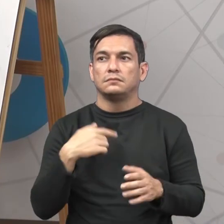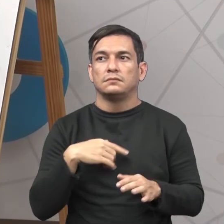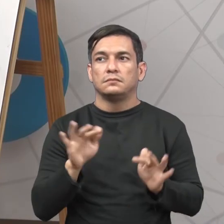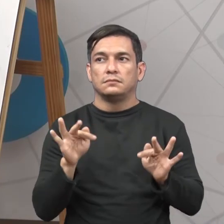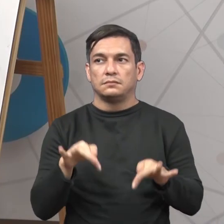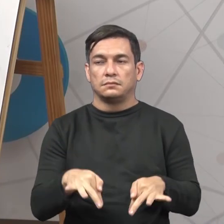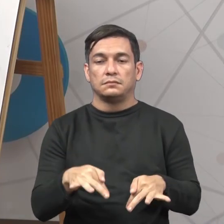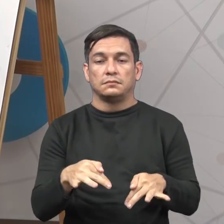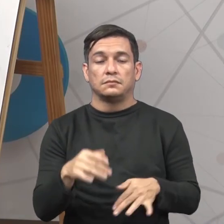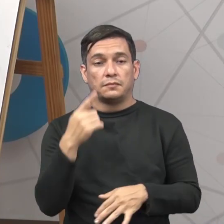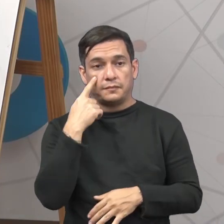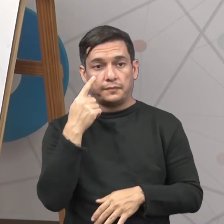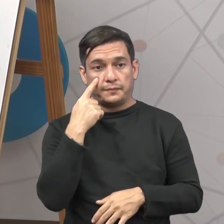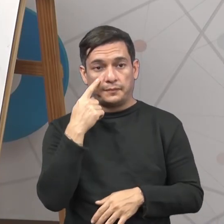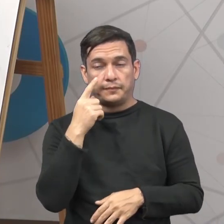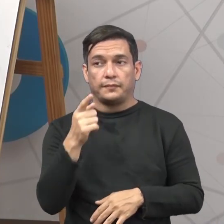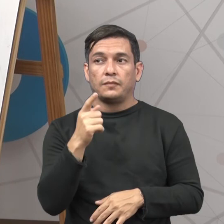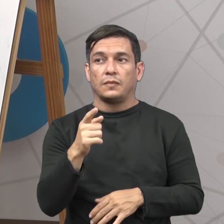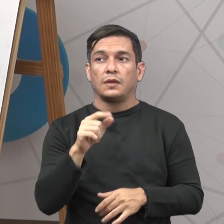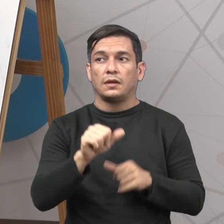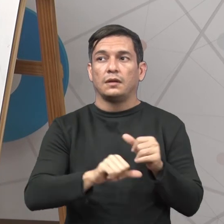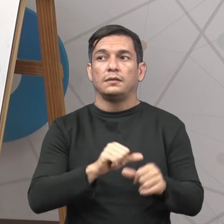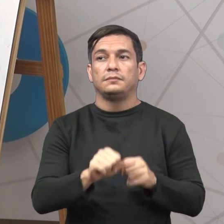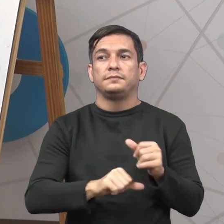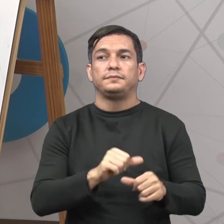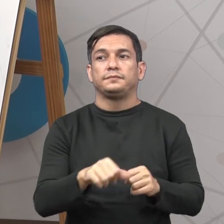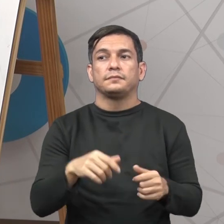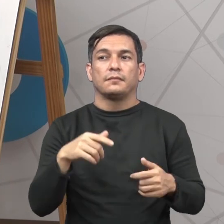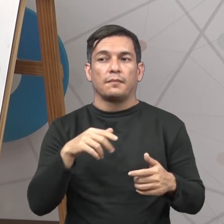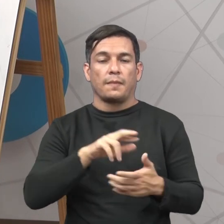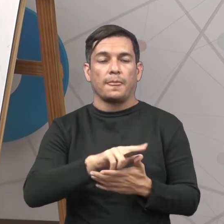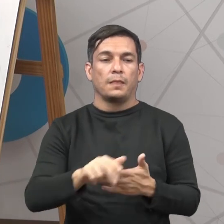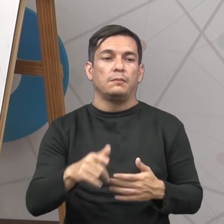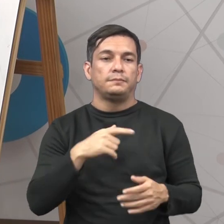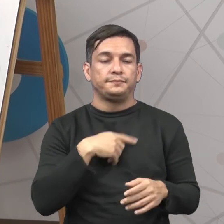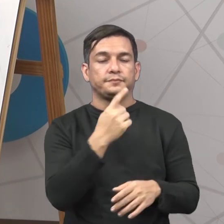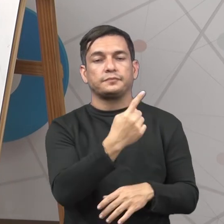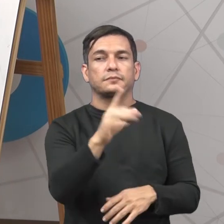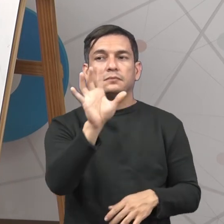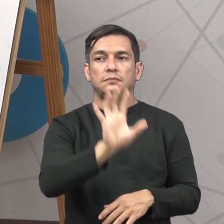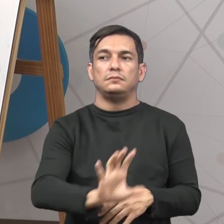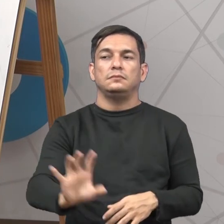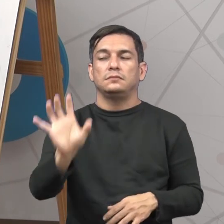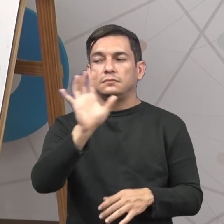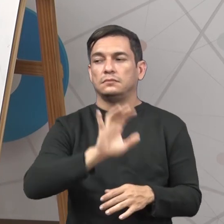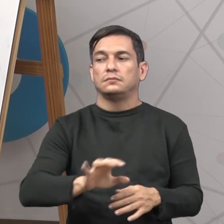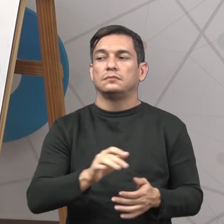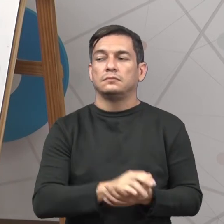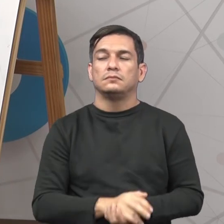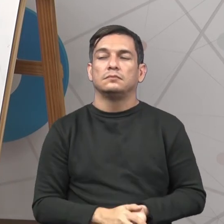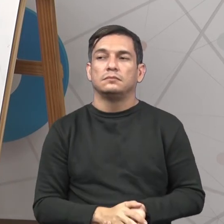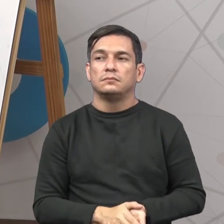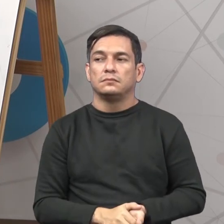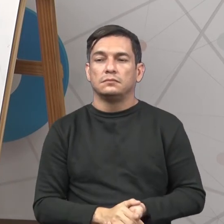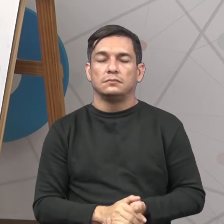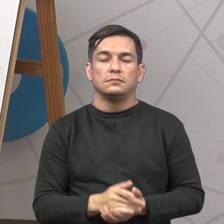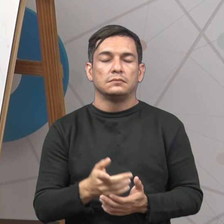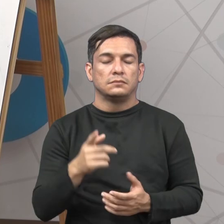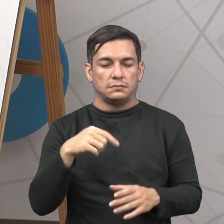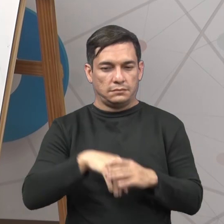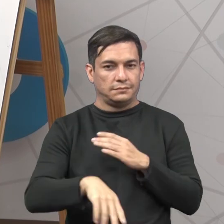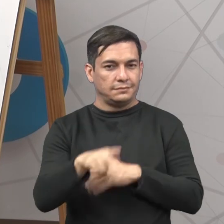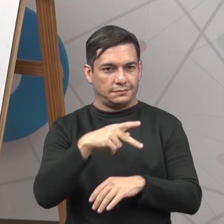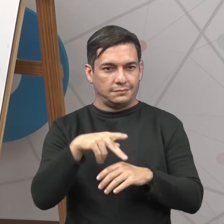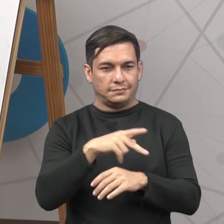fica. Então a gente vê quanto a língua ela pode variar de cada região, tá? E isso é normal, dentro do mesmo